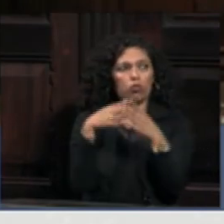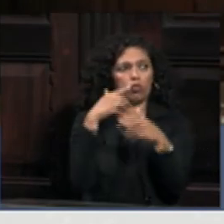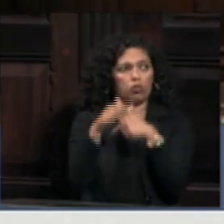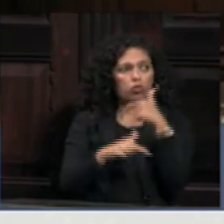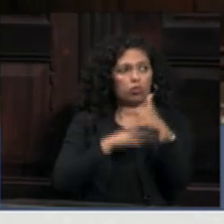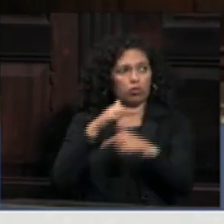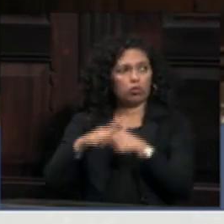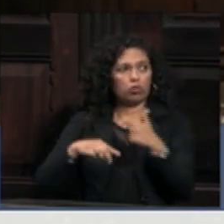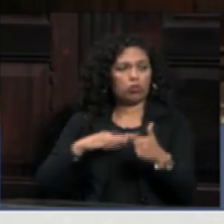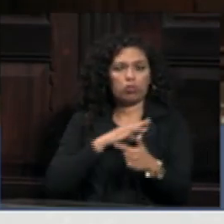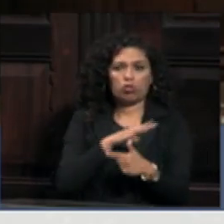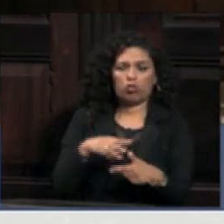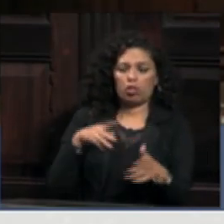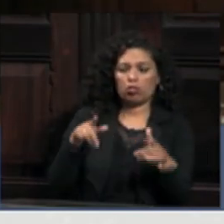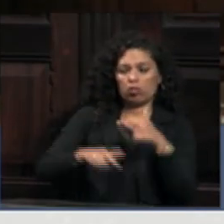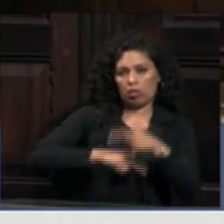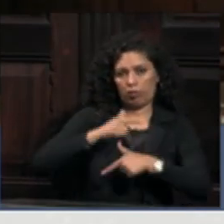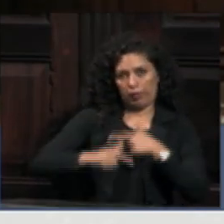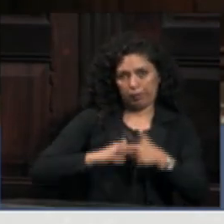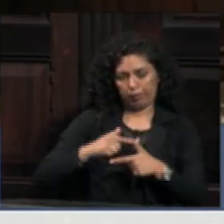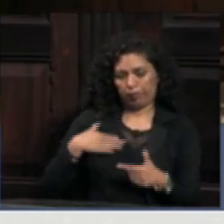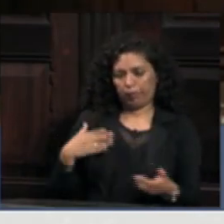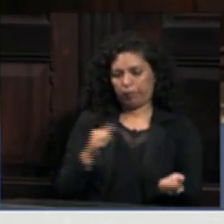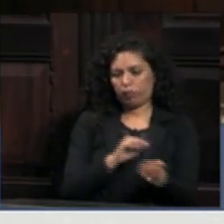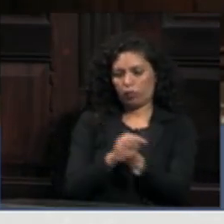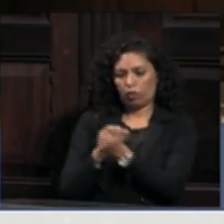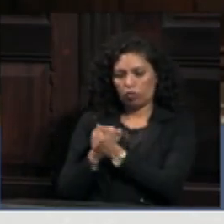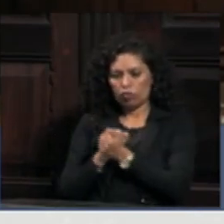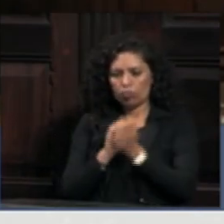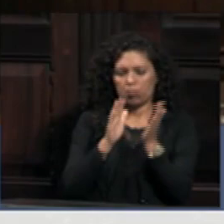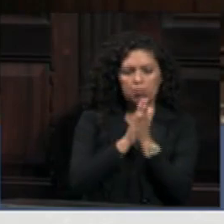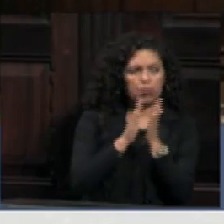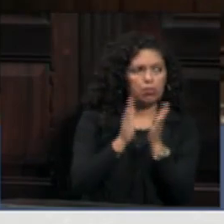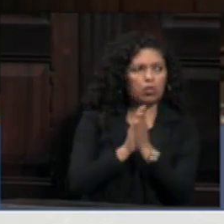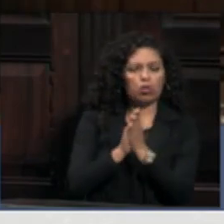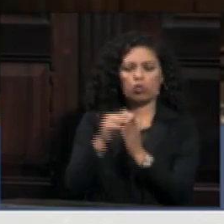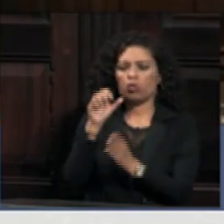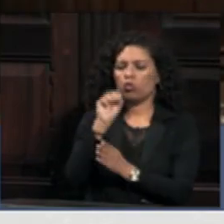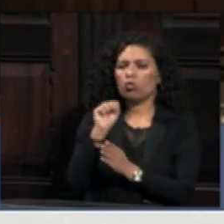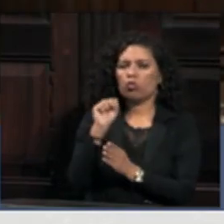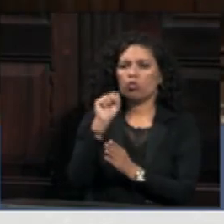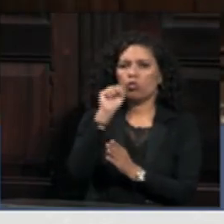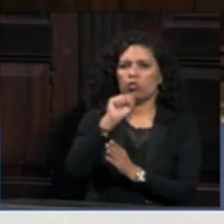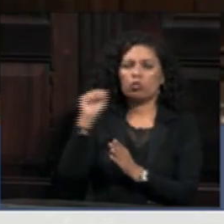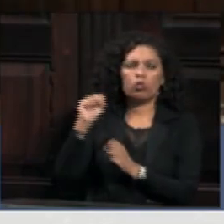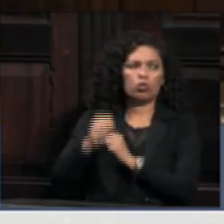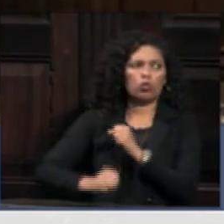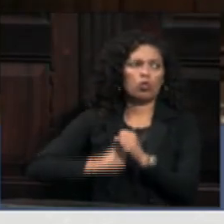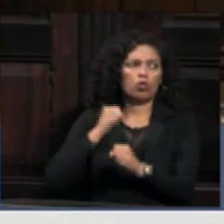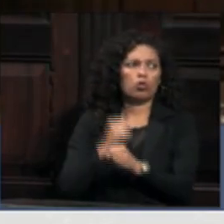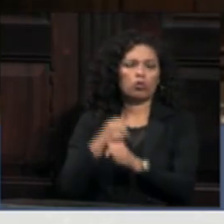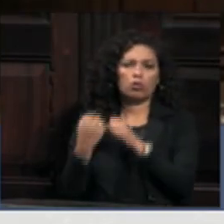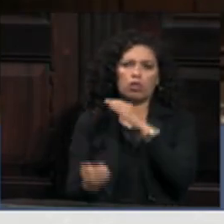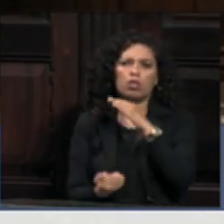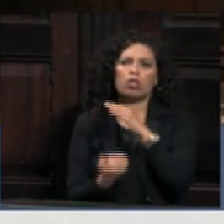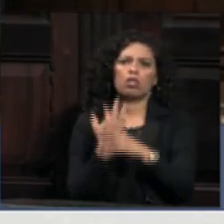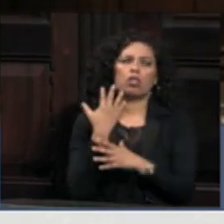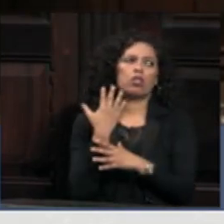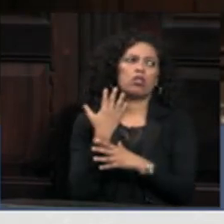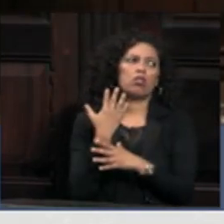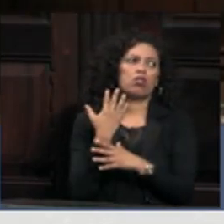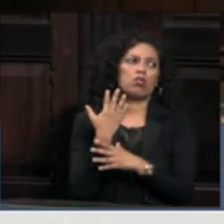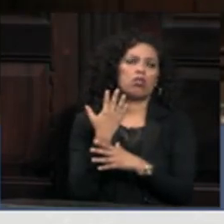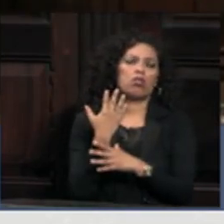comemorando com os servidores os 88 anos da criação de